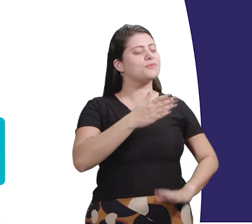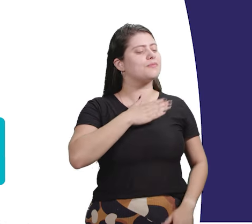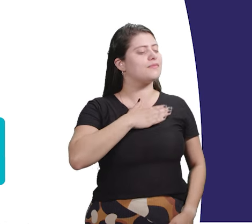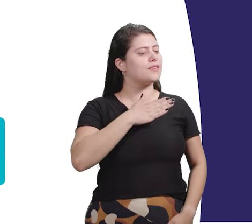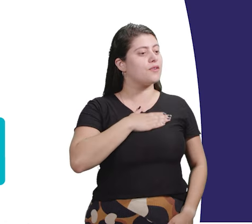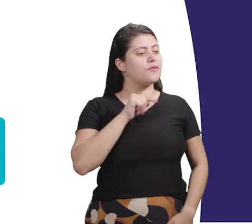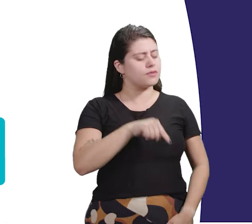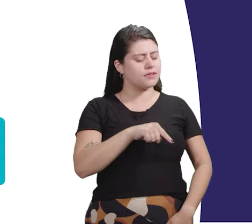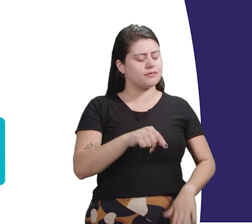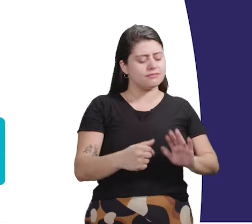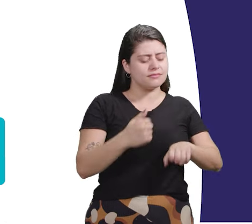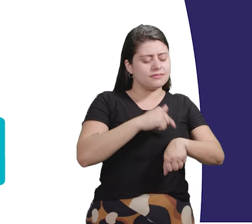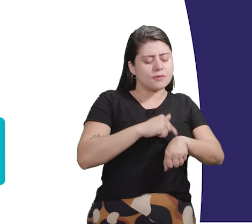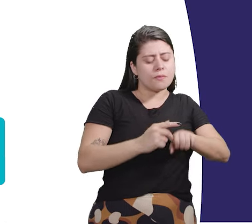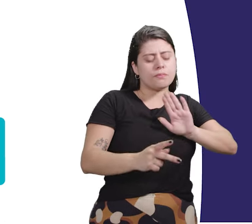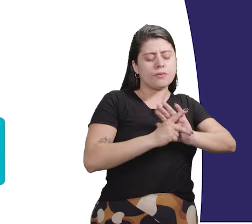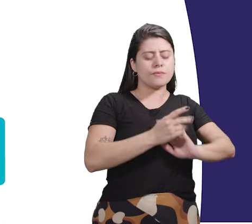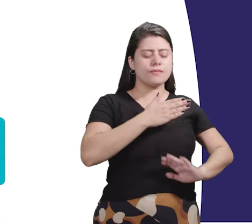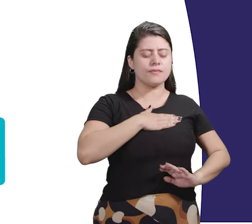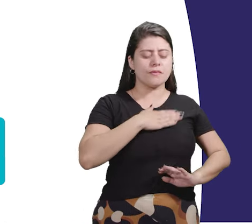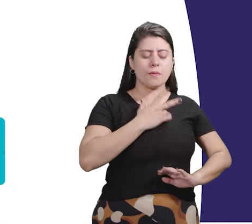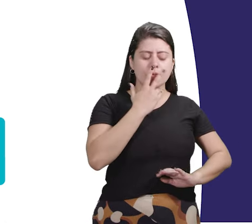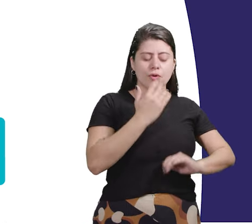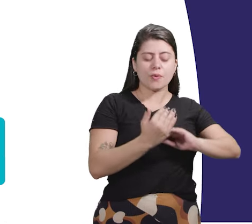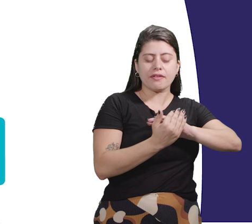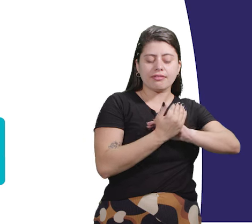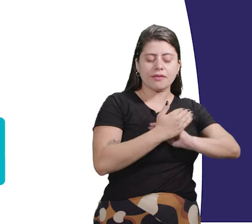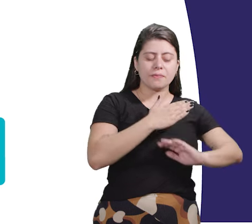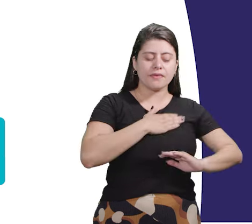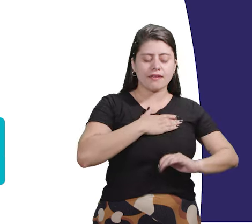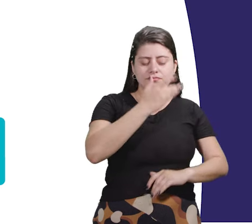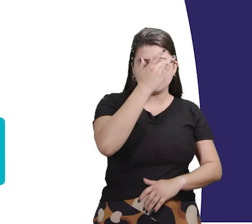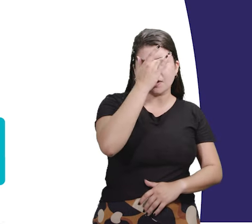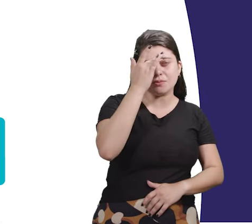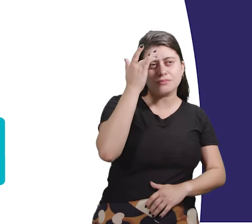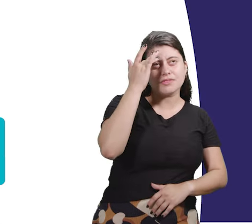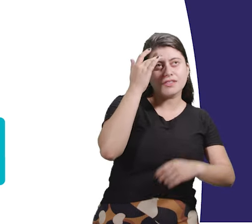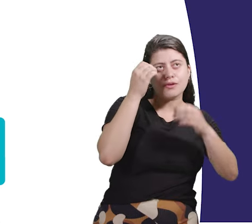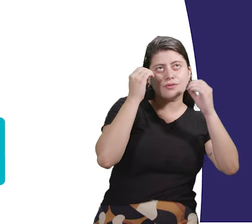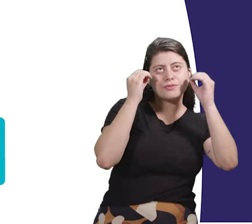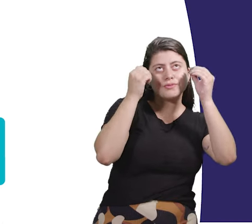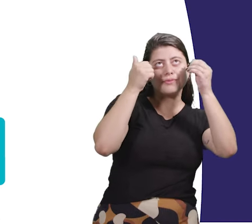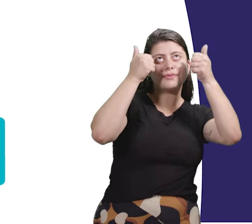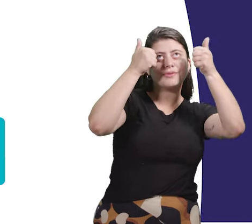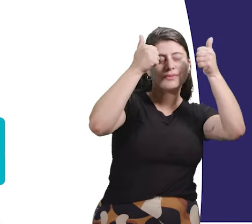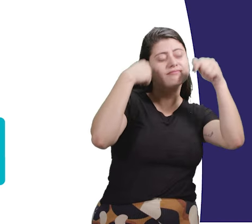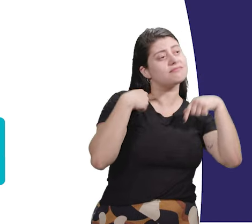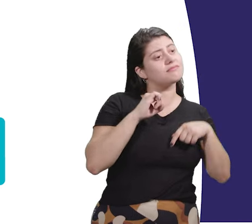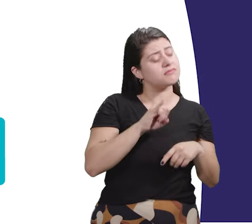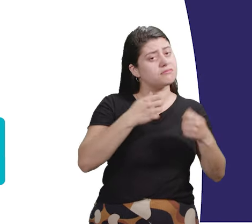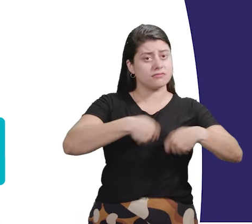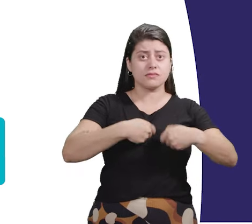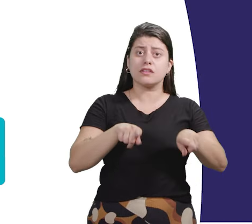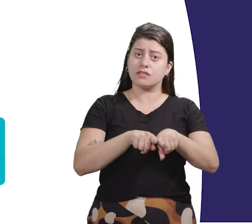esse tempo a você, você está cuidando de si, cuidando da sua saúde mental, e se for necessário, buscar uma ajuda